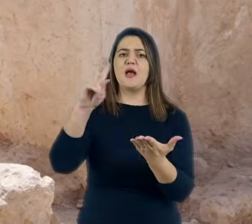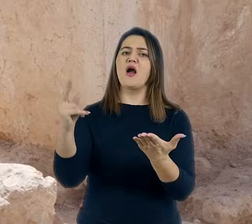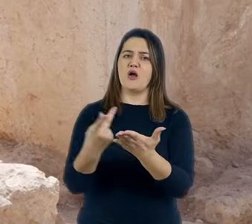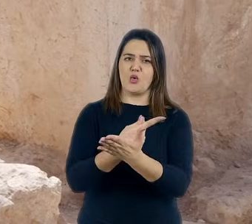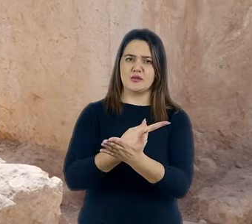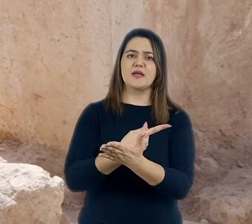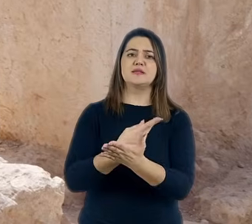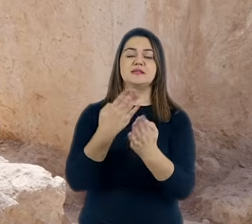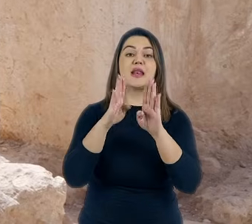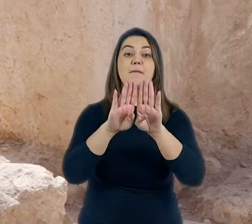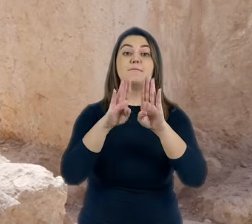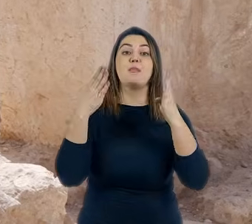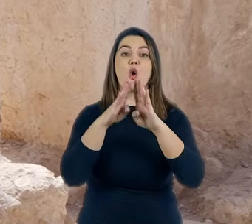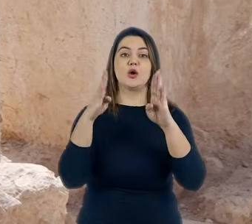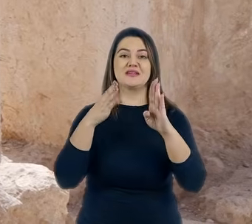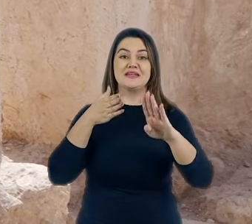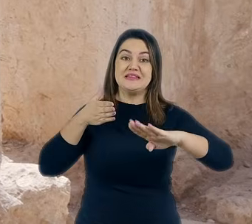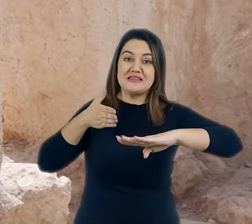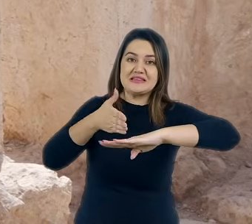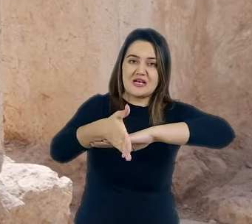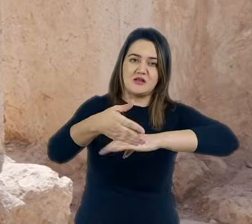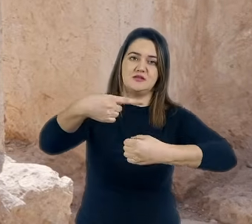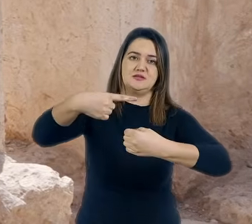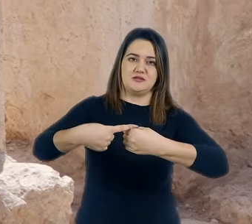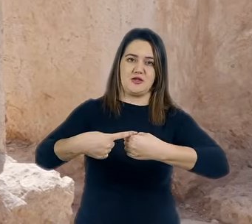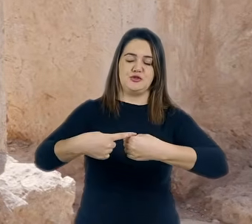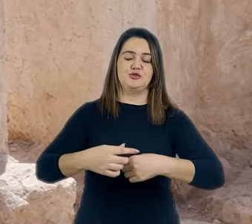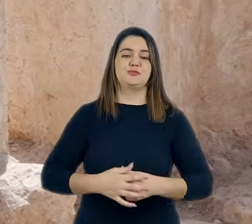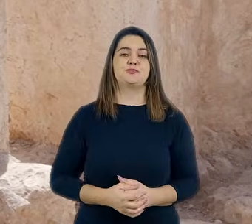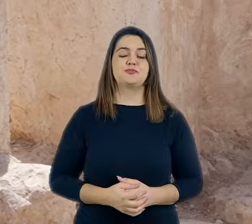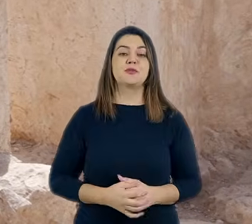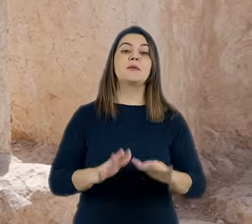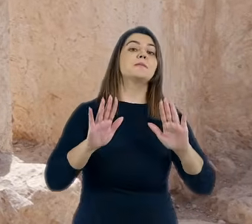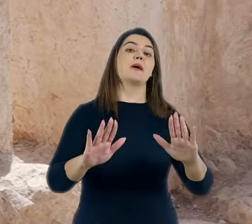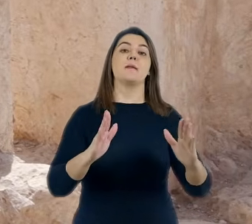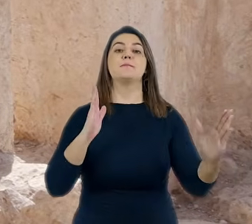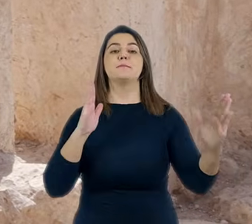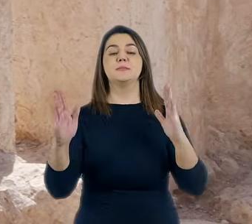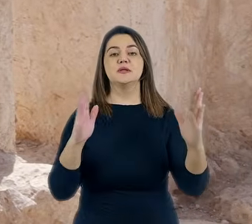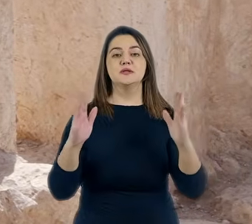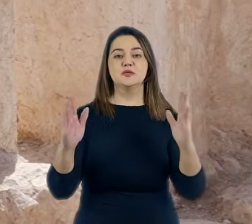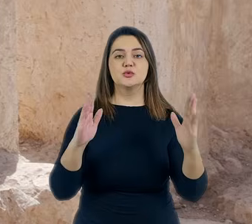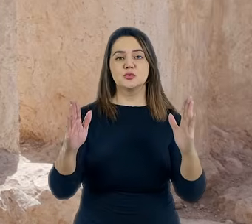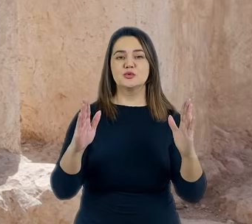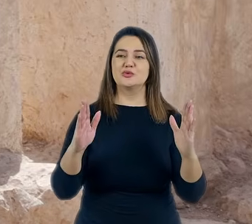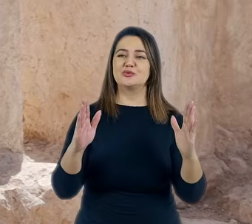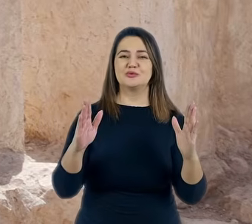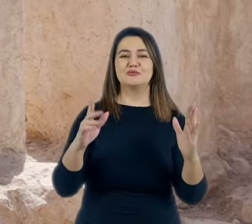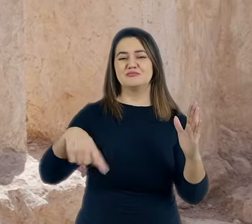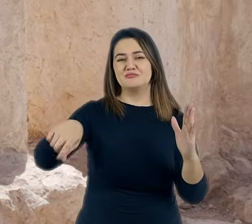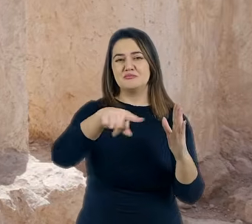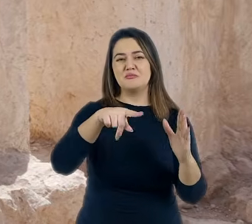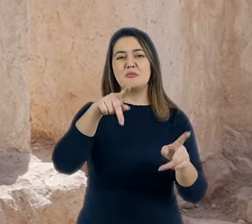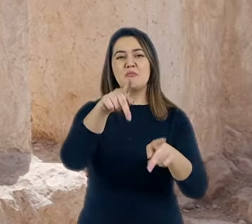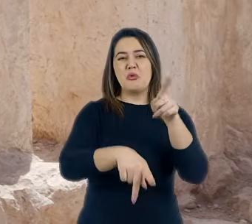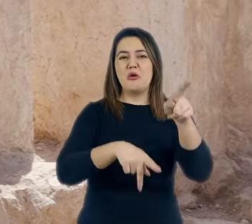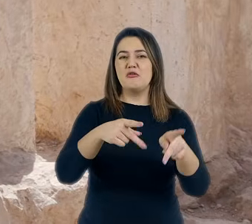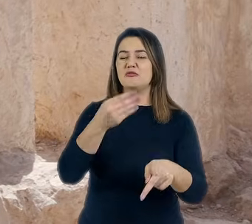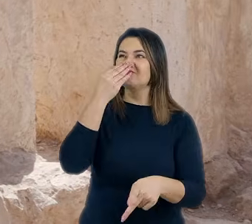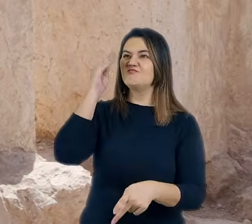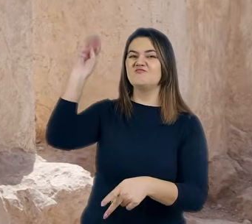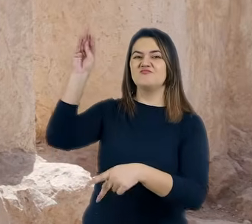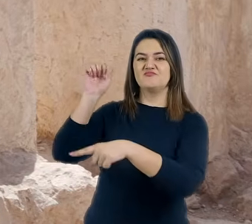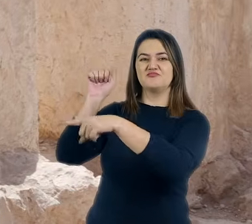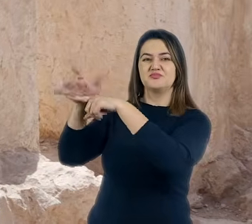questões legais que aconteciam à porta, à entrada da cidade. Só que durante o período de apostasia